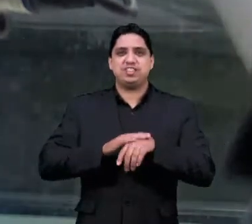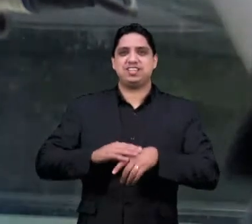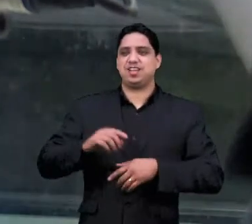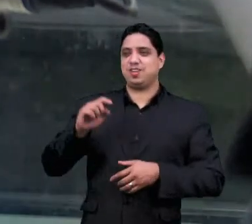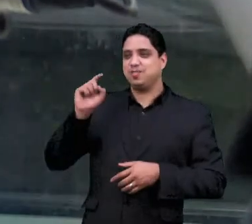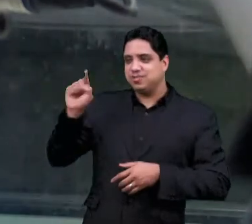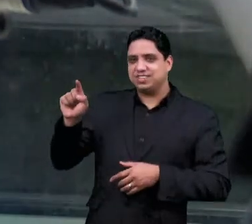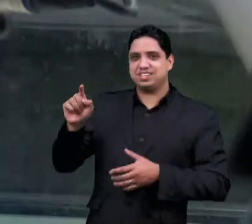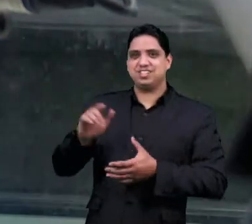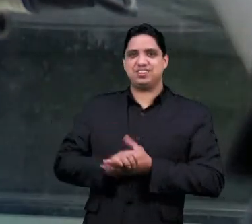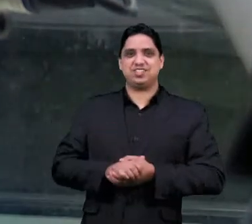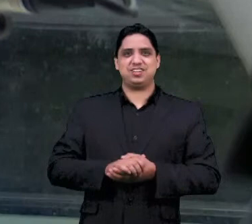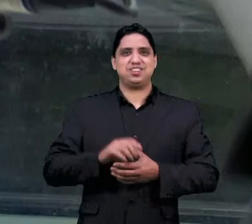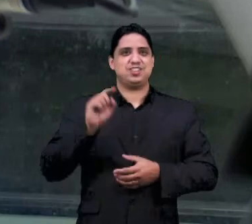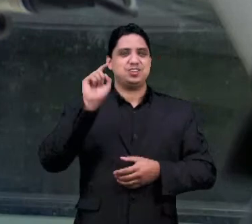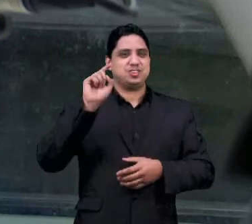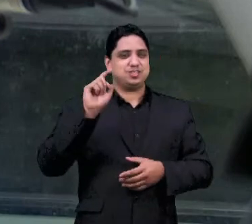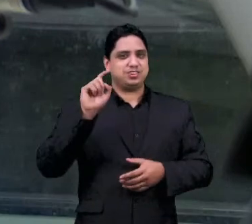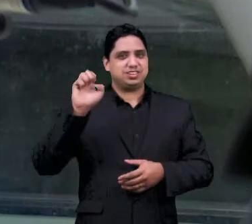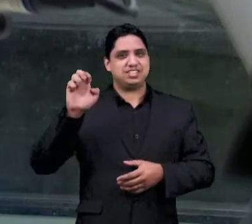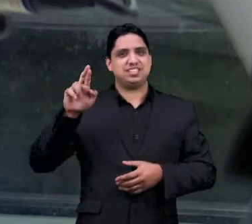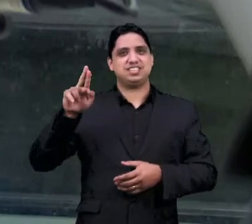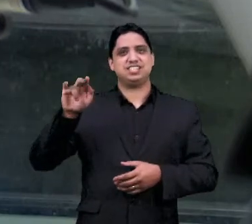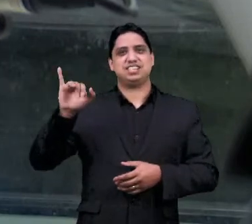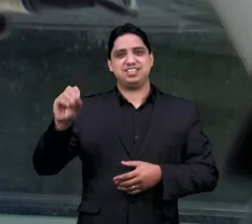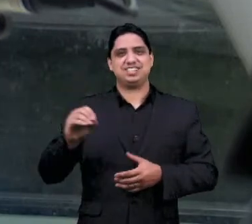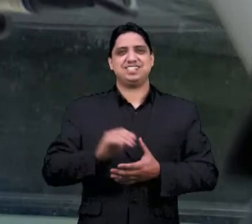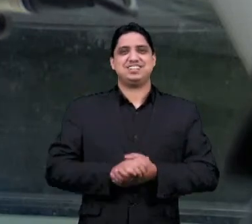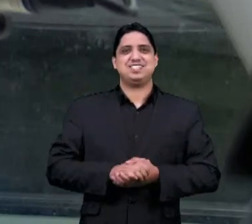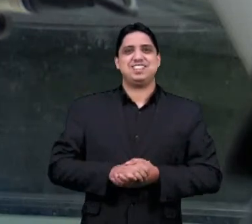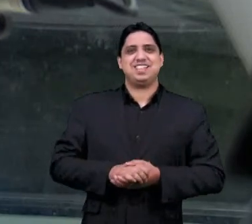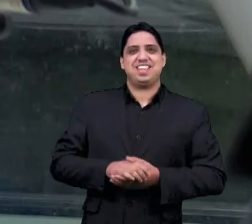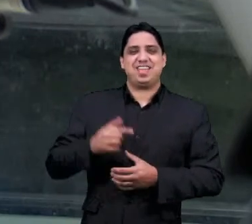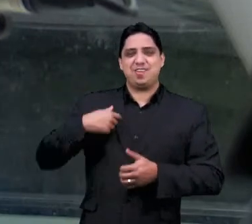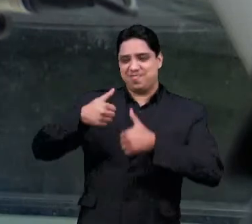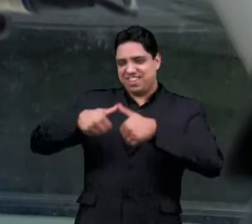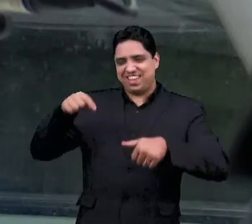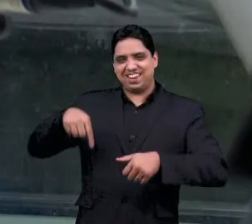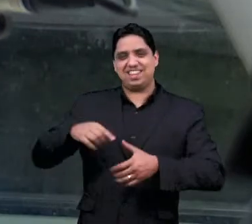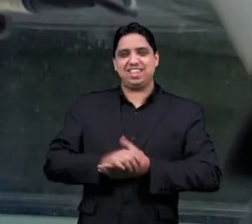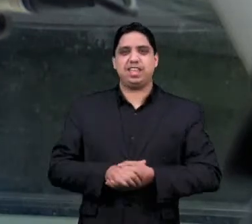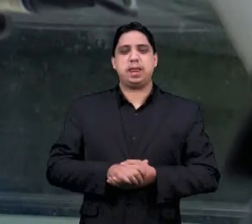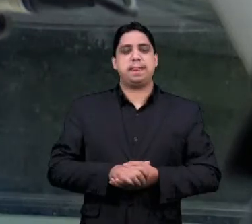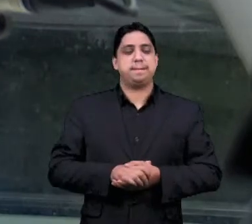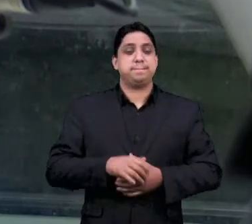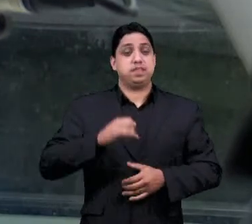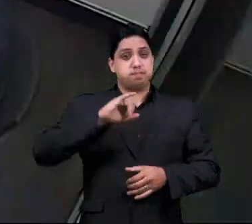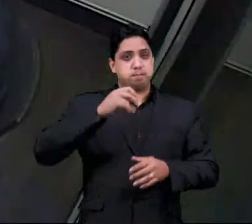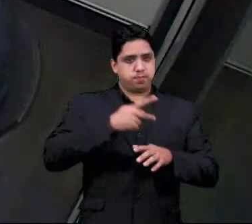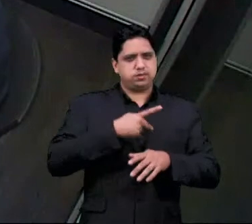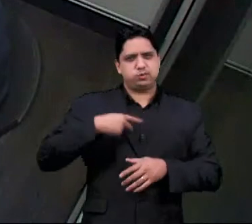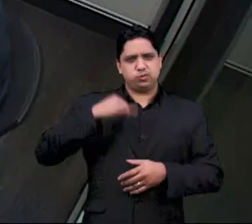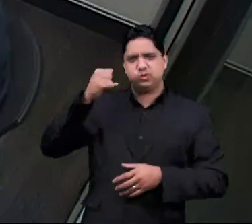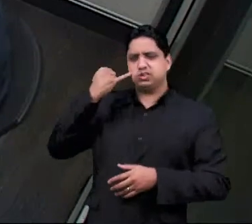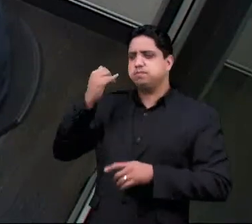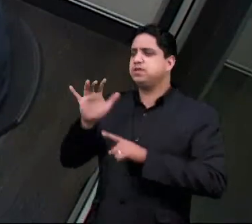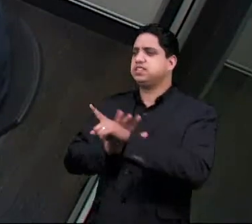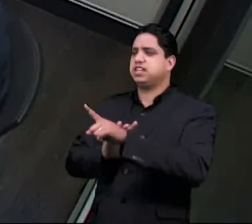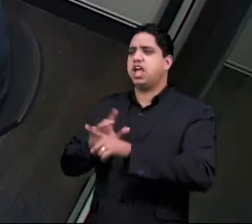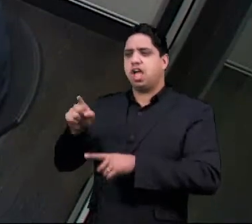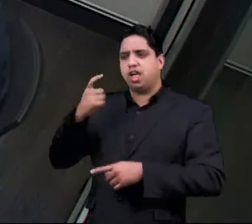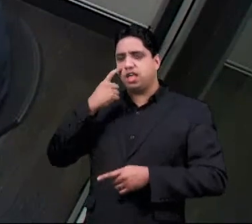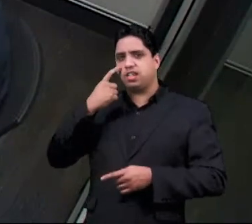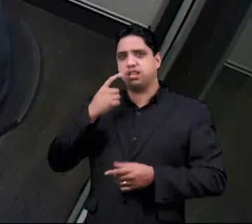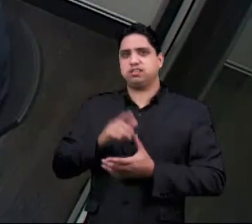vendo Sérgio. Armando uma tenda aqui, ficando... Mas, Amadeu, olha só, que coisa interessante. Quer dizer, na verdade,